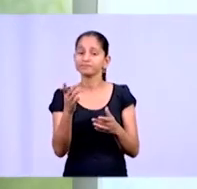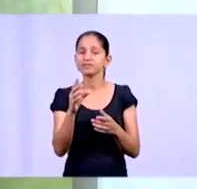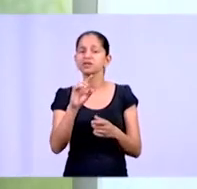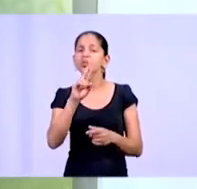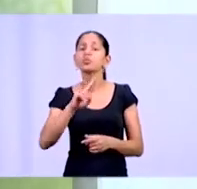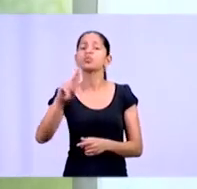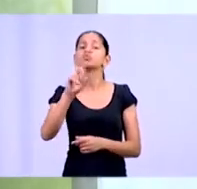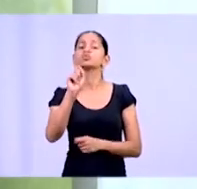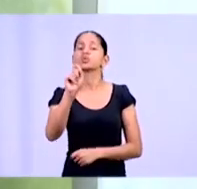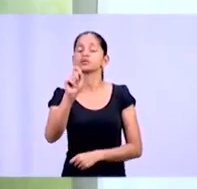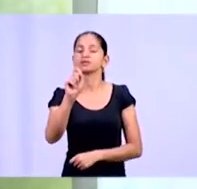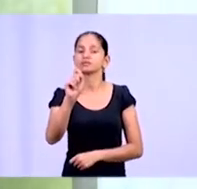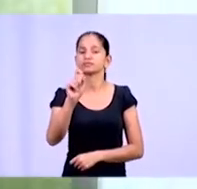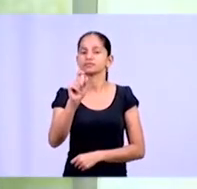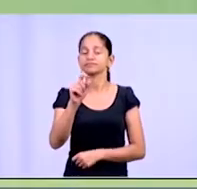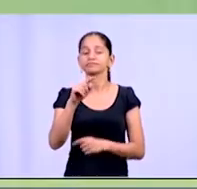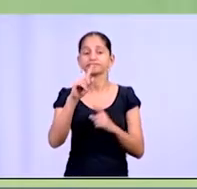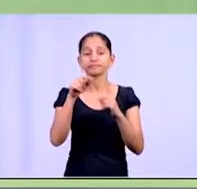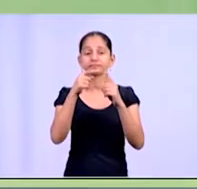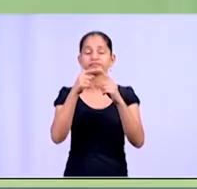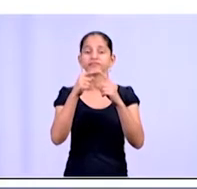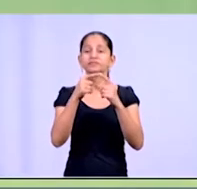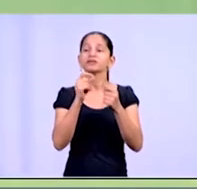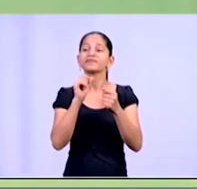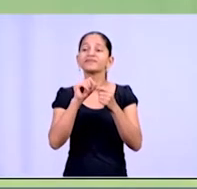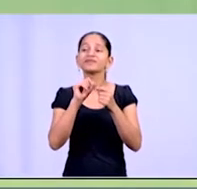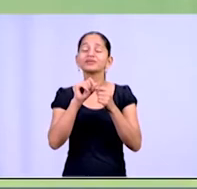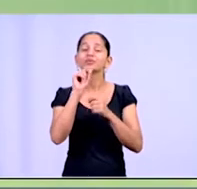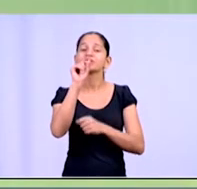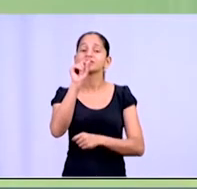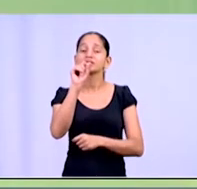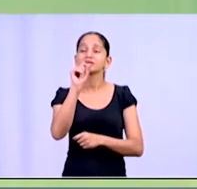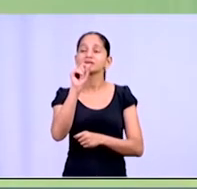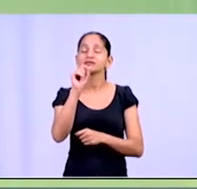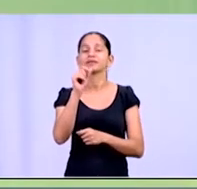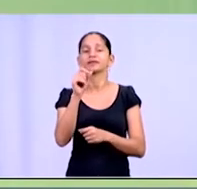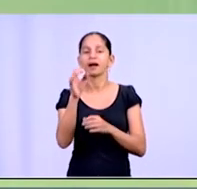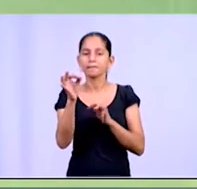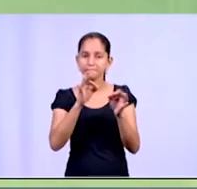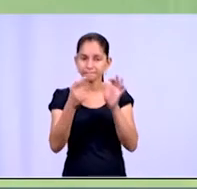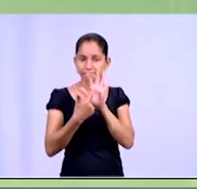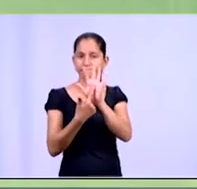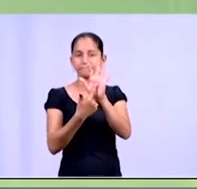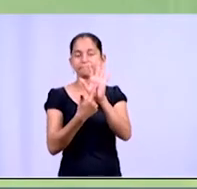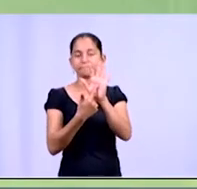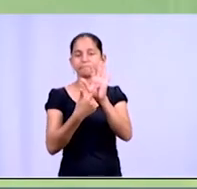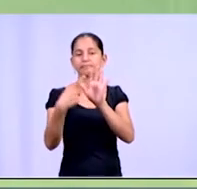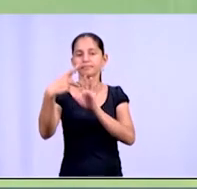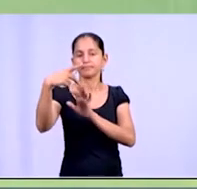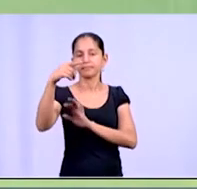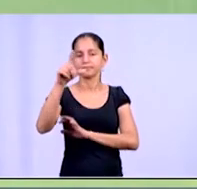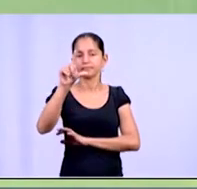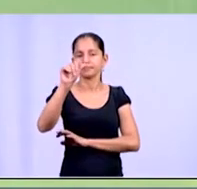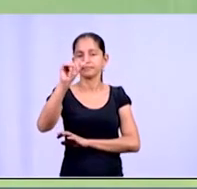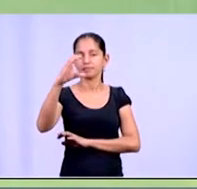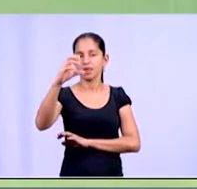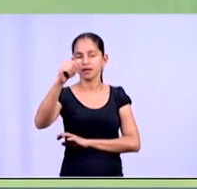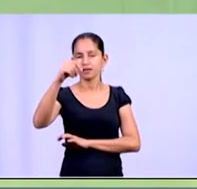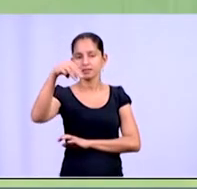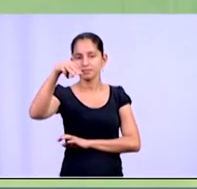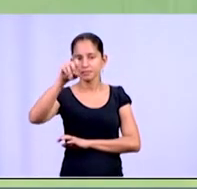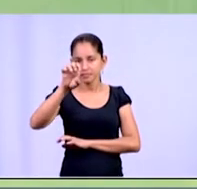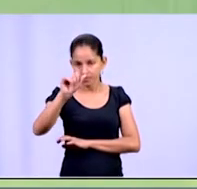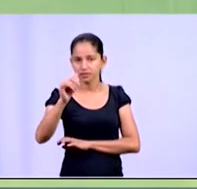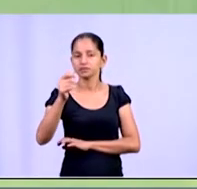era utilizada? Era utilizada para criar, né? Aqui está a nossa placa-mãe, né? A interface,